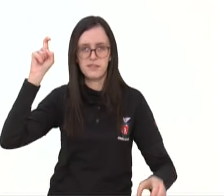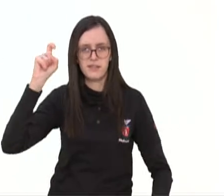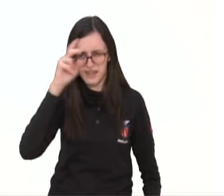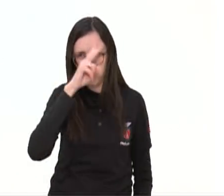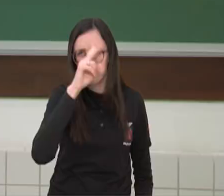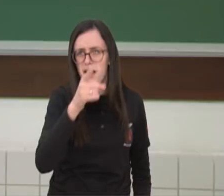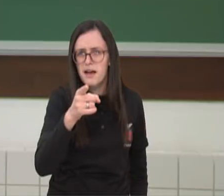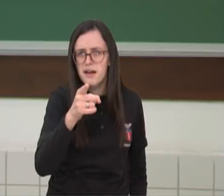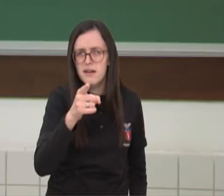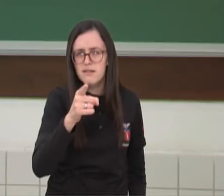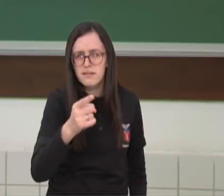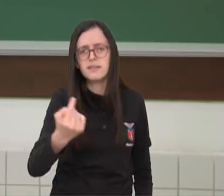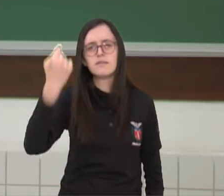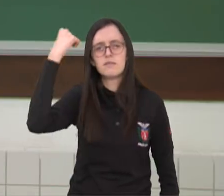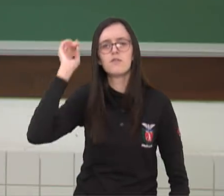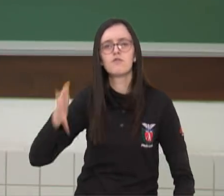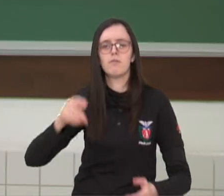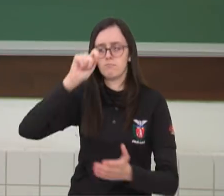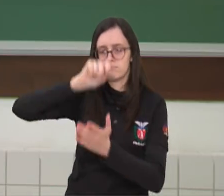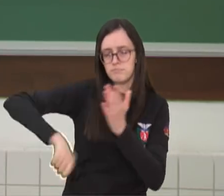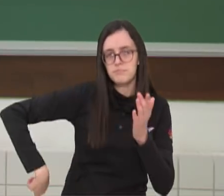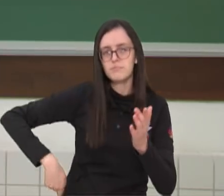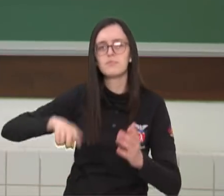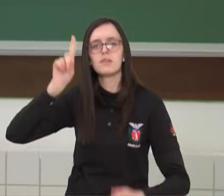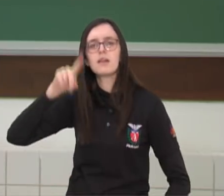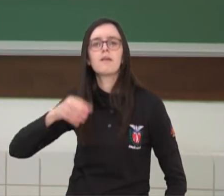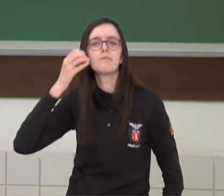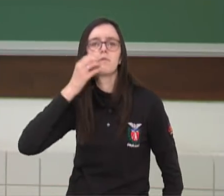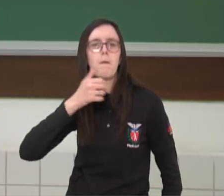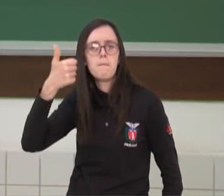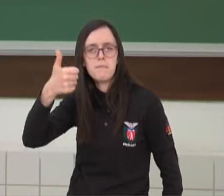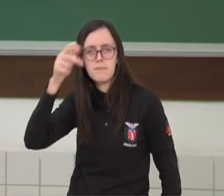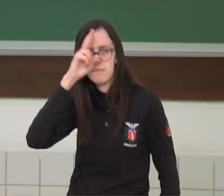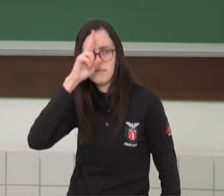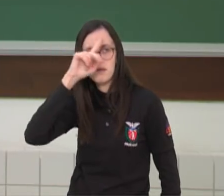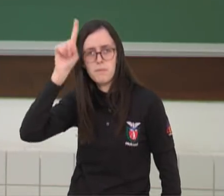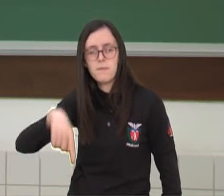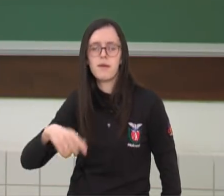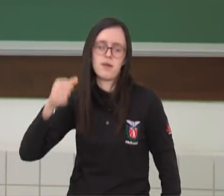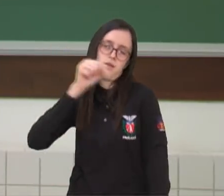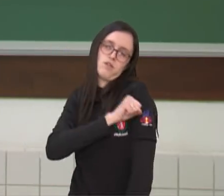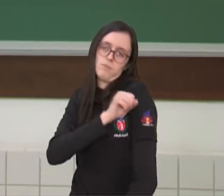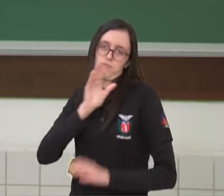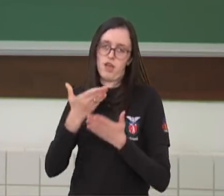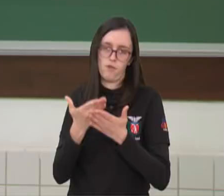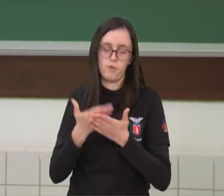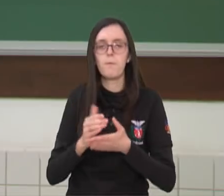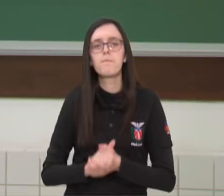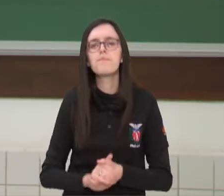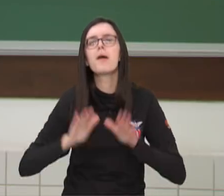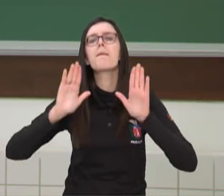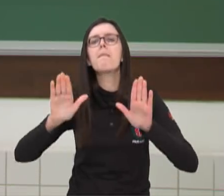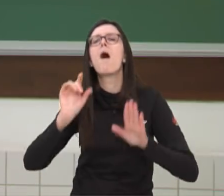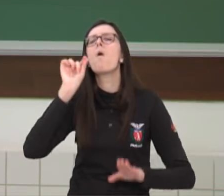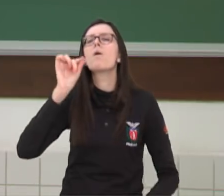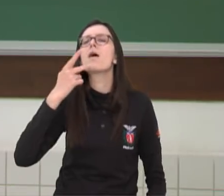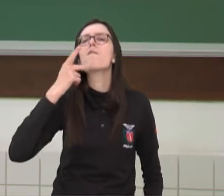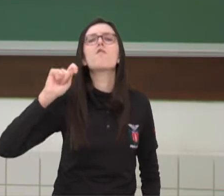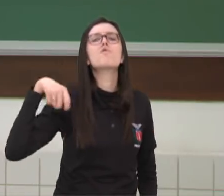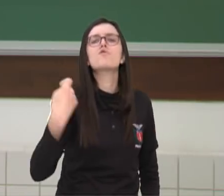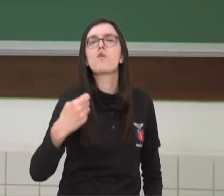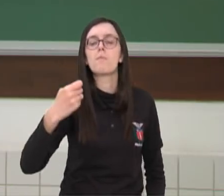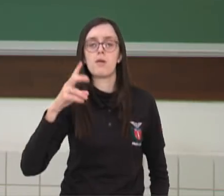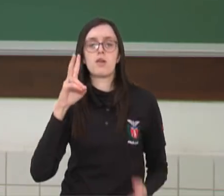dela? Lá, outorgada pelo Pedro I e tal, você estudou isso lá no 8º ano. Boa. O que ela diz sobre